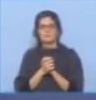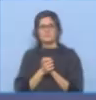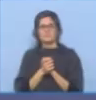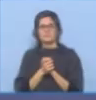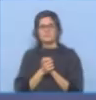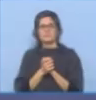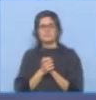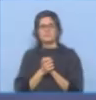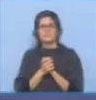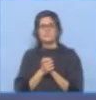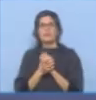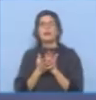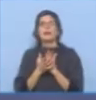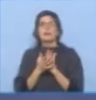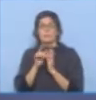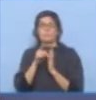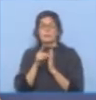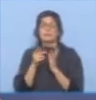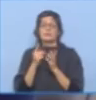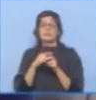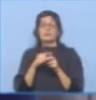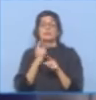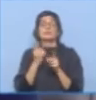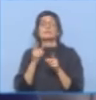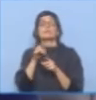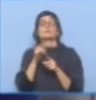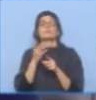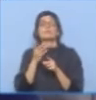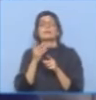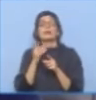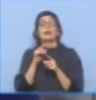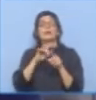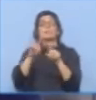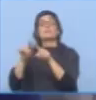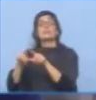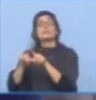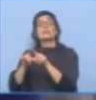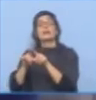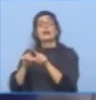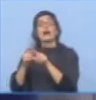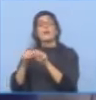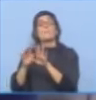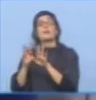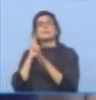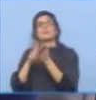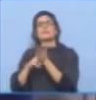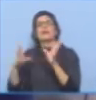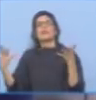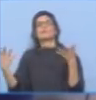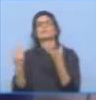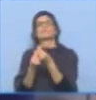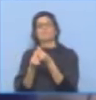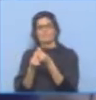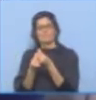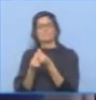Esta heterogeneidade, mas que no fundo mantém a unidade, não é? E portanto só o facto de, para muitos jovens, sobretudo quando vão